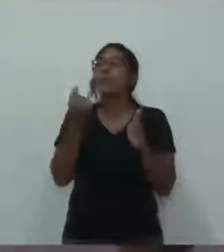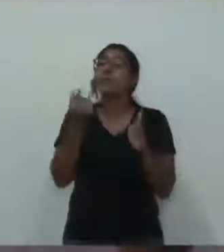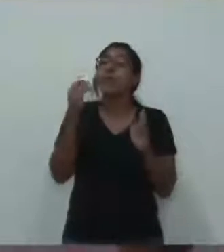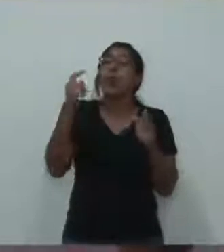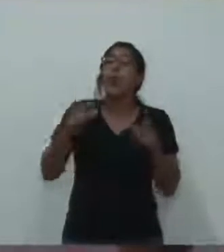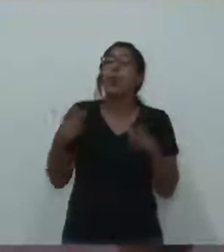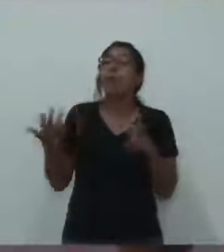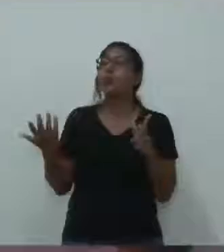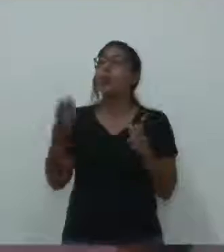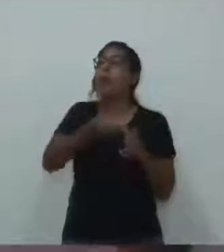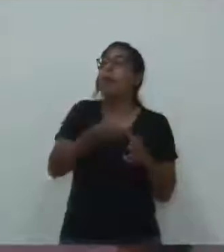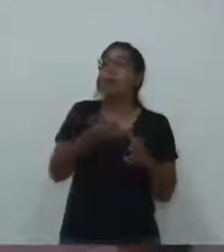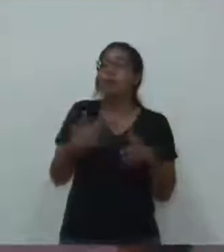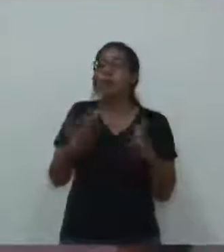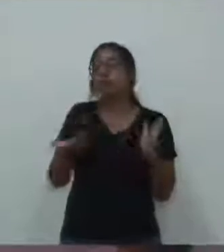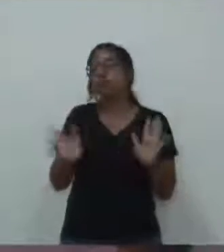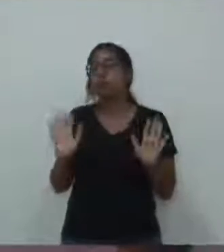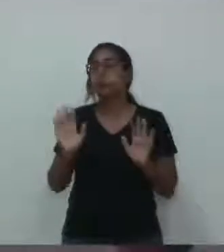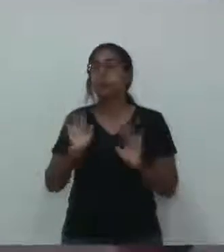tá? É isto.